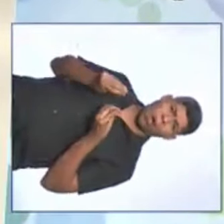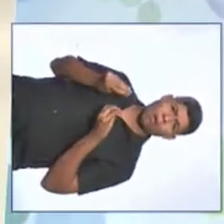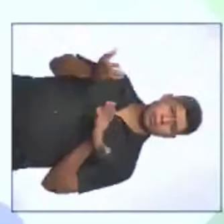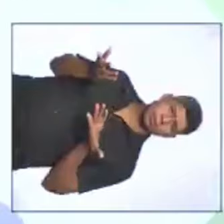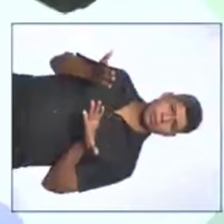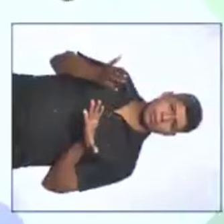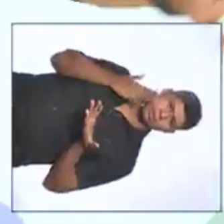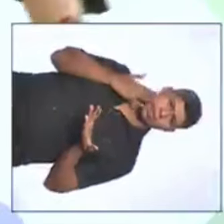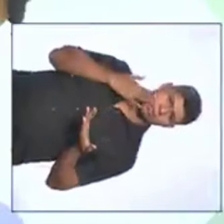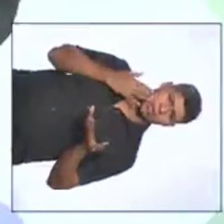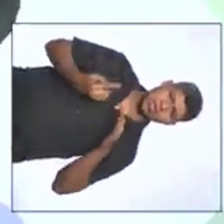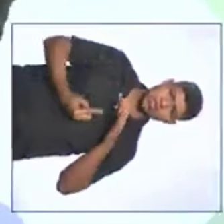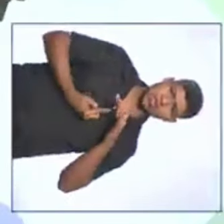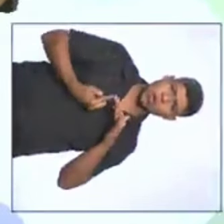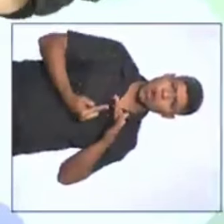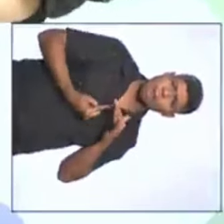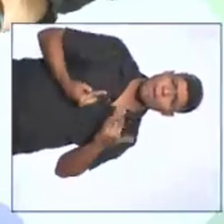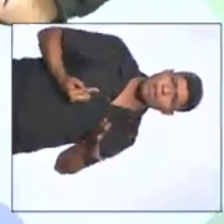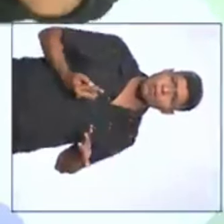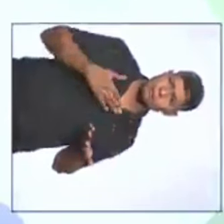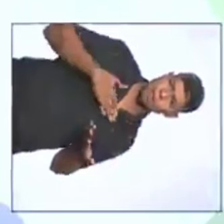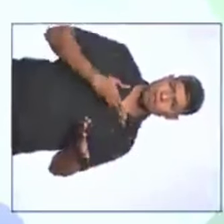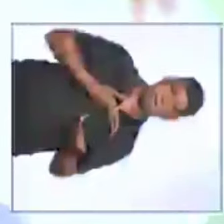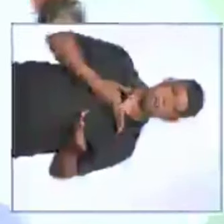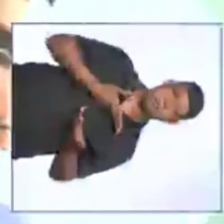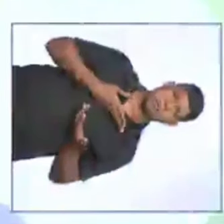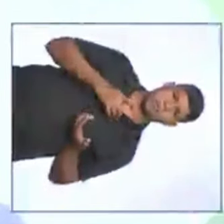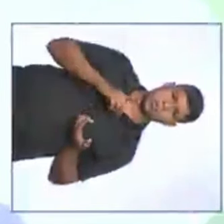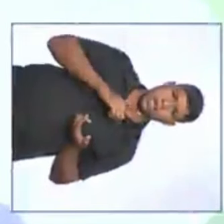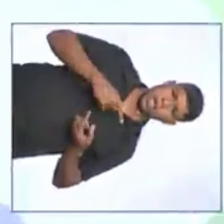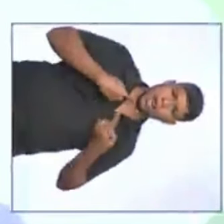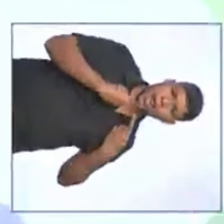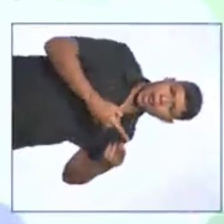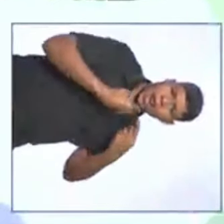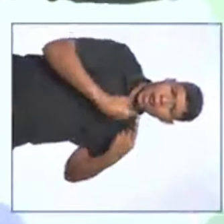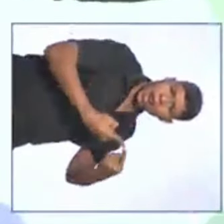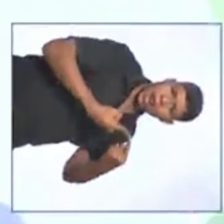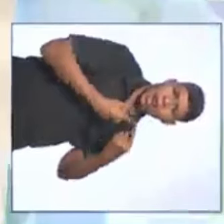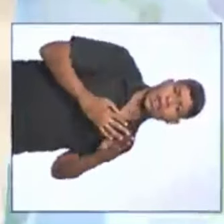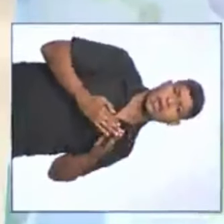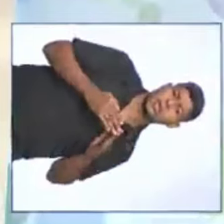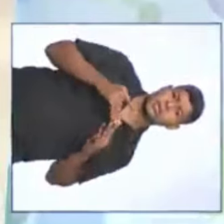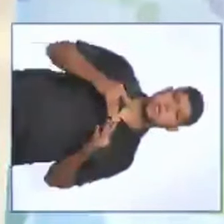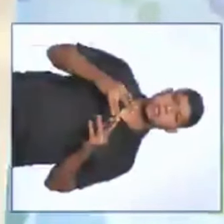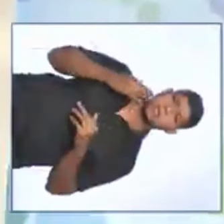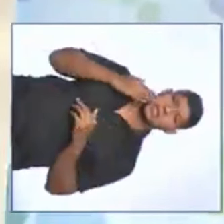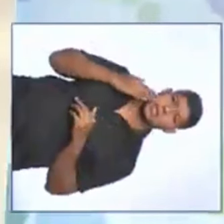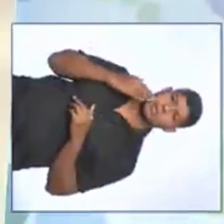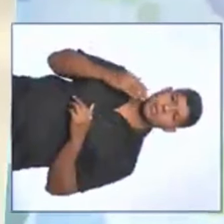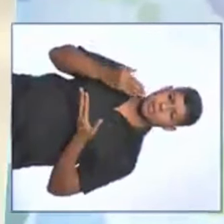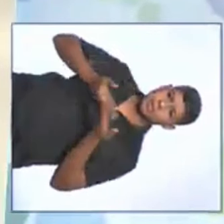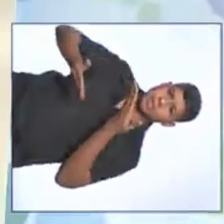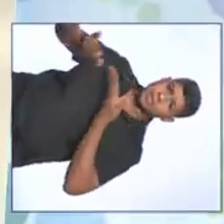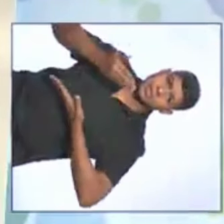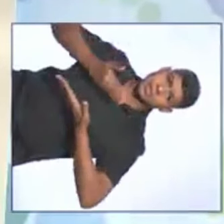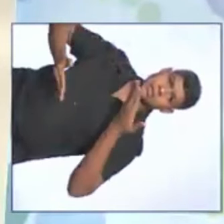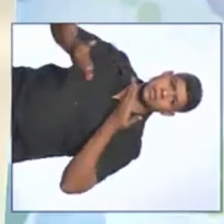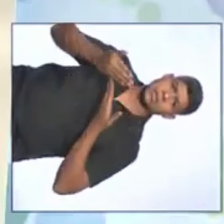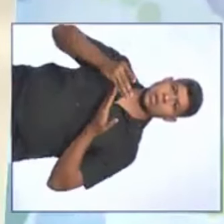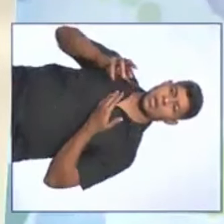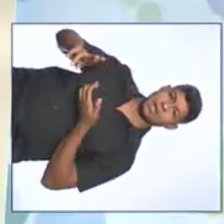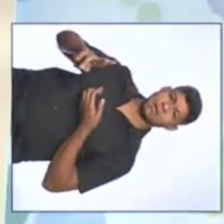amor de Deus, isolamento social, meus gatos já eram meus melhores amigos, a gente tem discussões homéricas em casa. Você tem DR com seus gatos? Às vezes, o melhor é quando